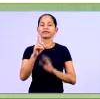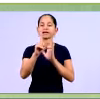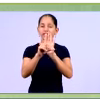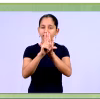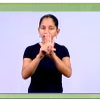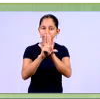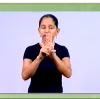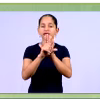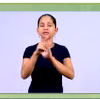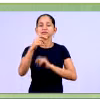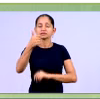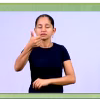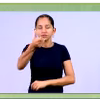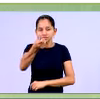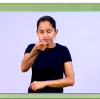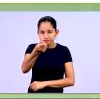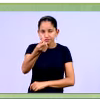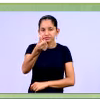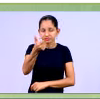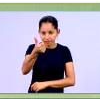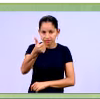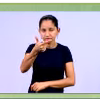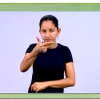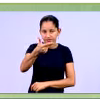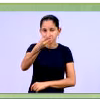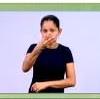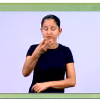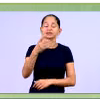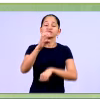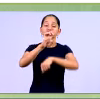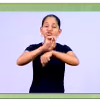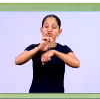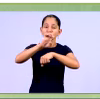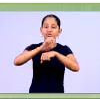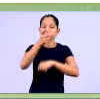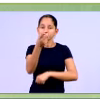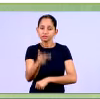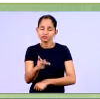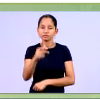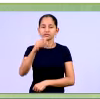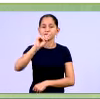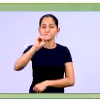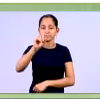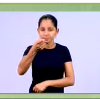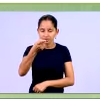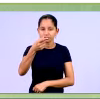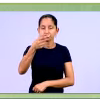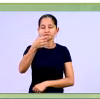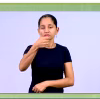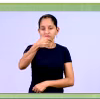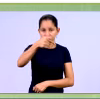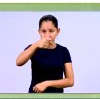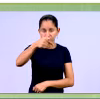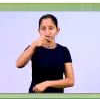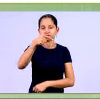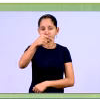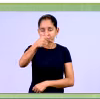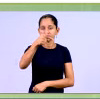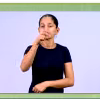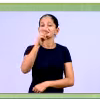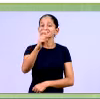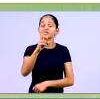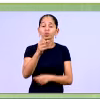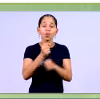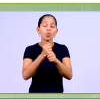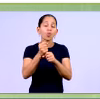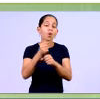de 2006 e aqui no Estado nós temos a Lei Estadual 1775, aqui no Estado de Rondônia, tá? Então,